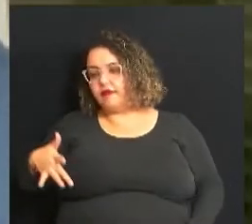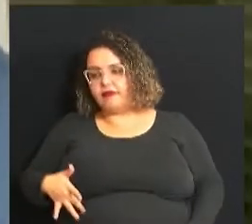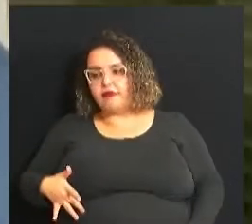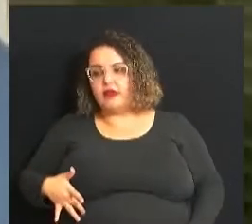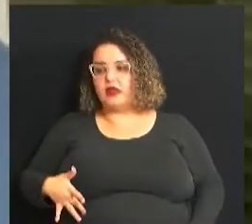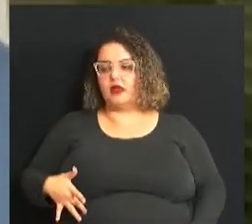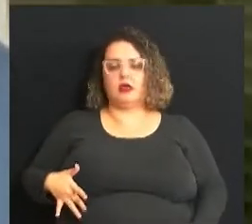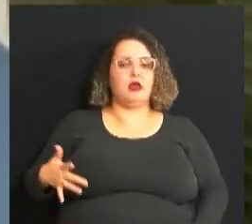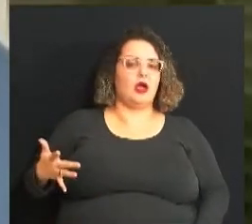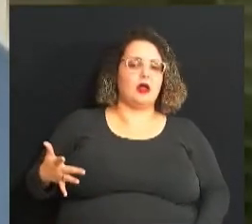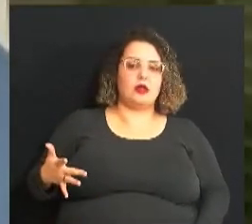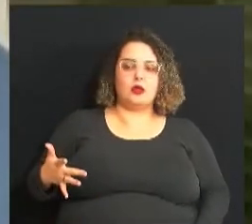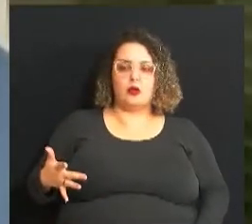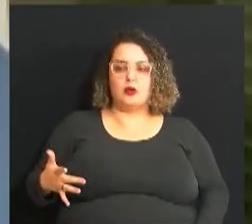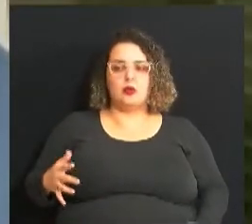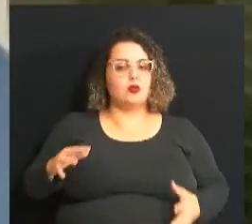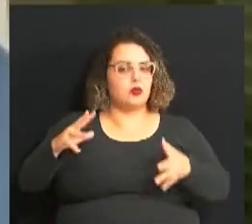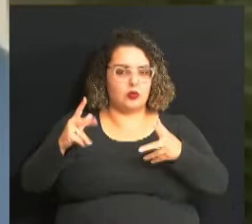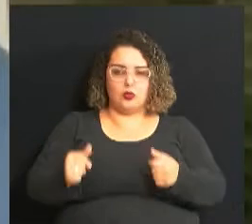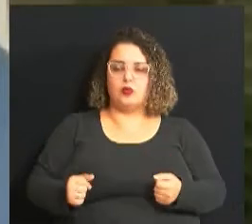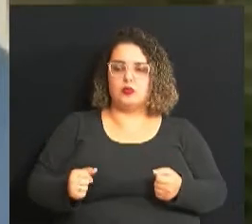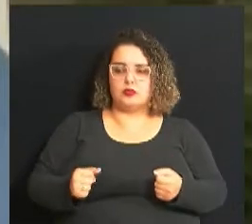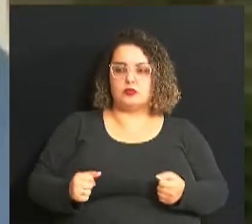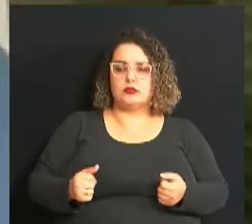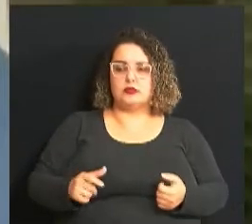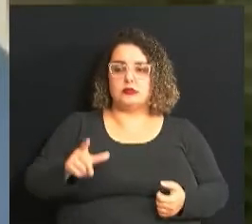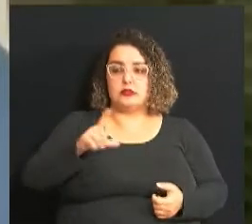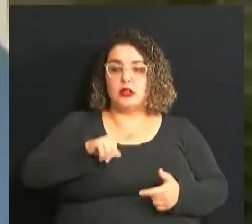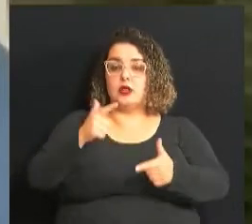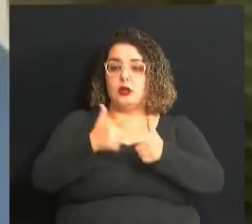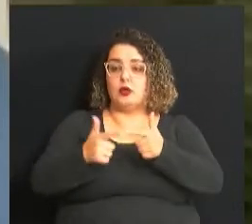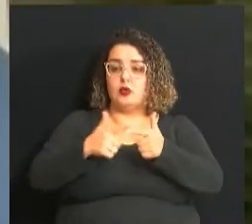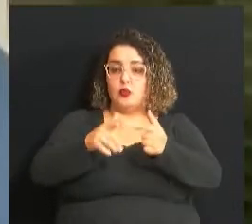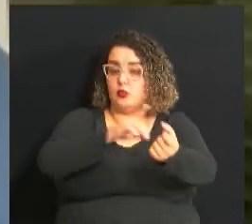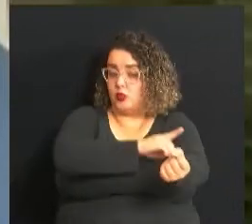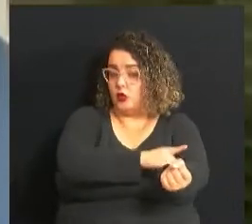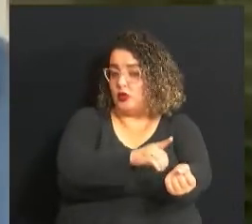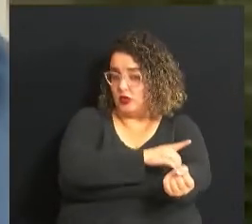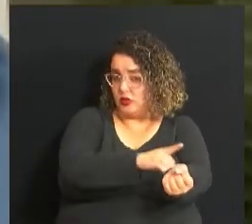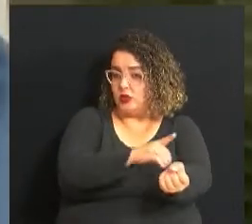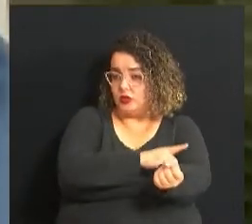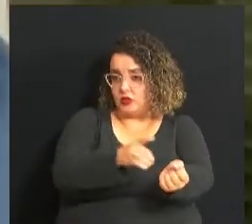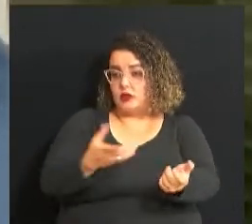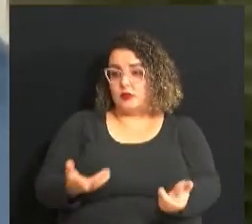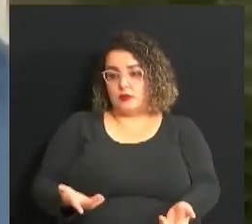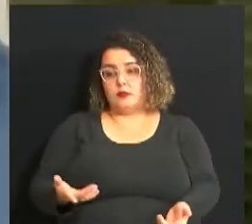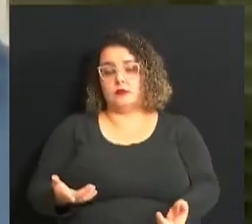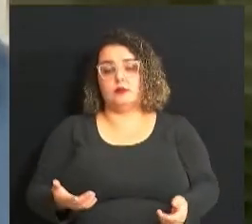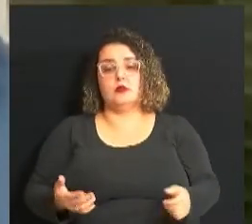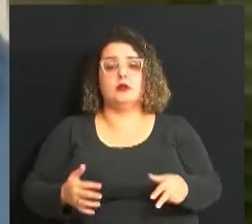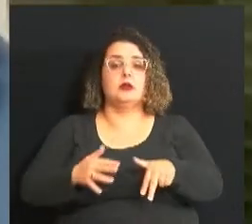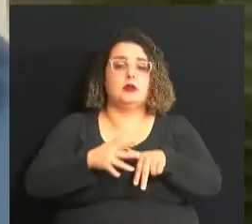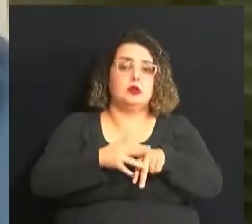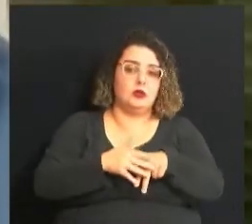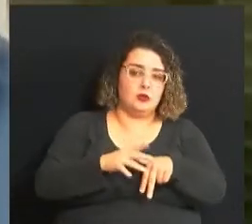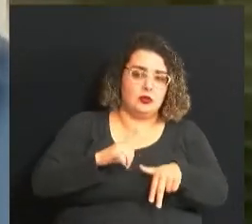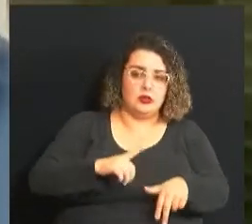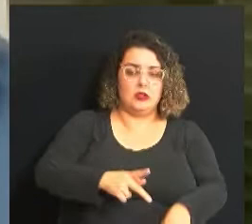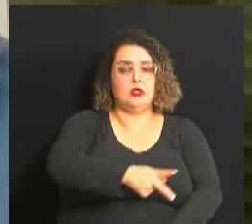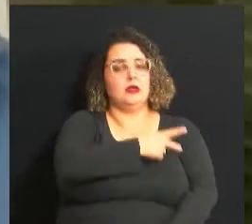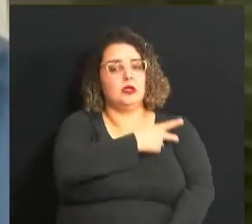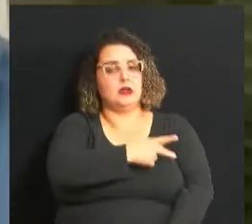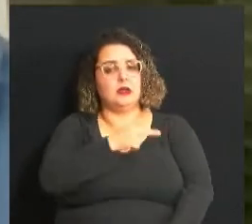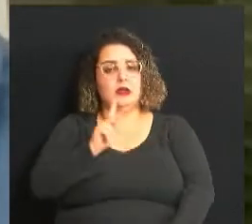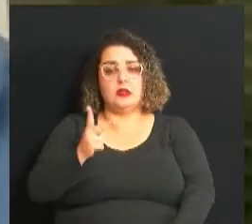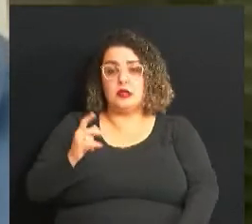vasos são cometidos por esse problema de aumento de glicose no sangue. Então, o paciente tem hipertensão, ele pode